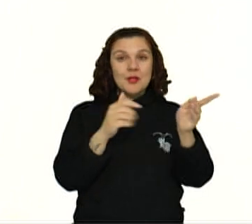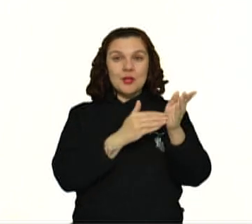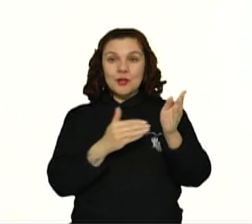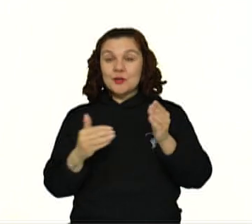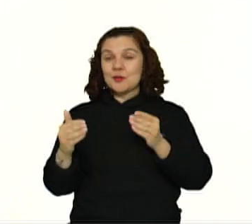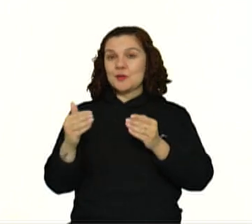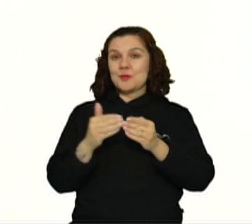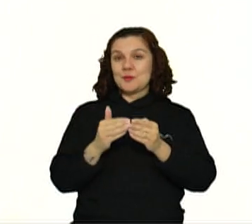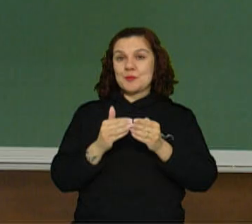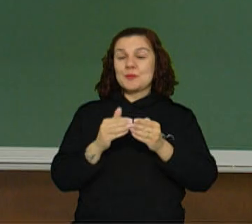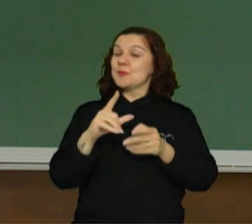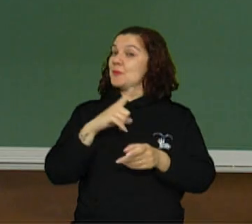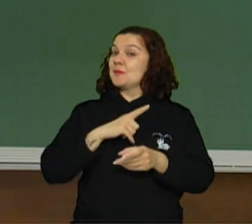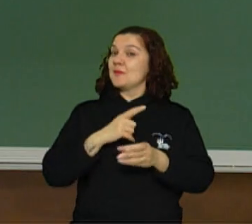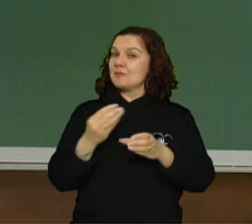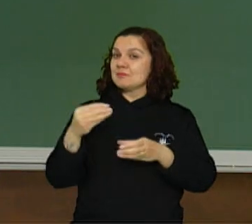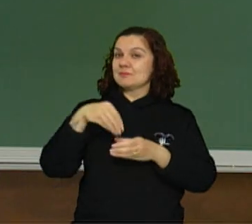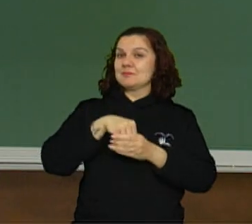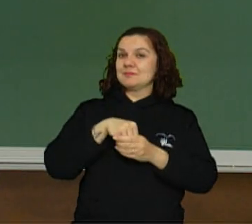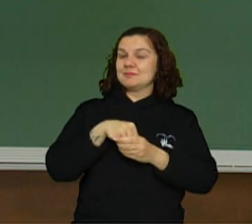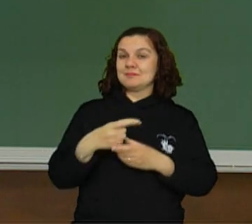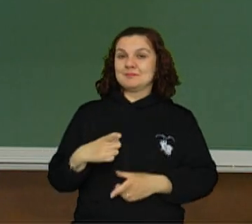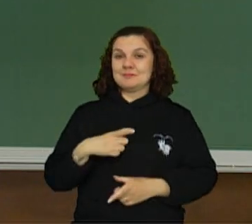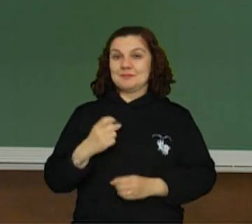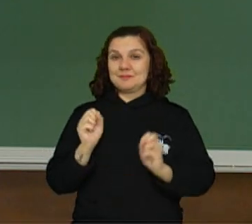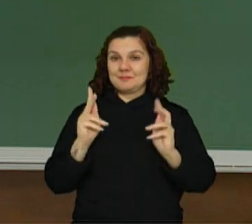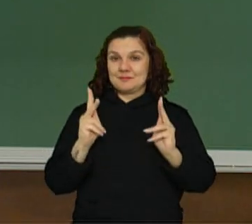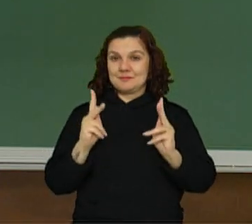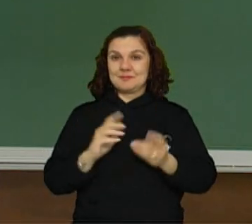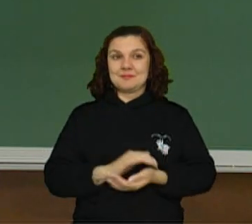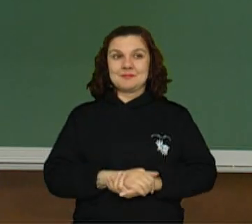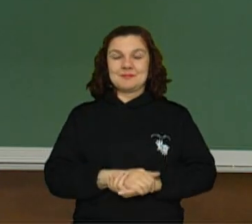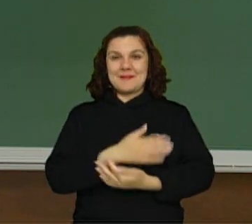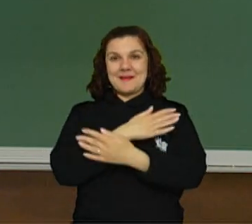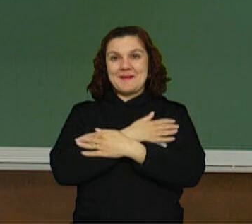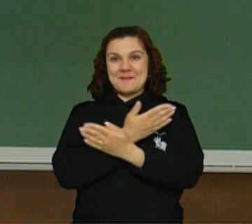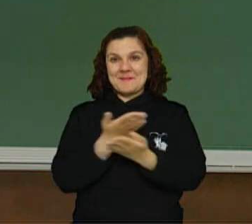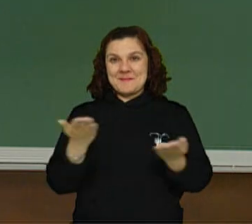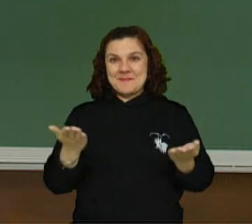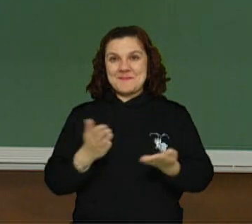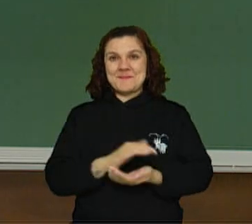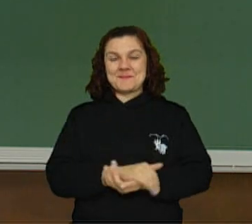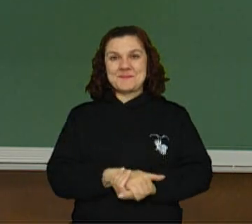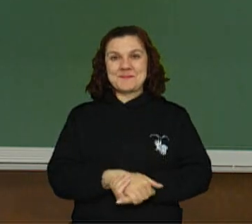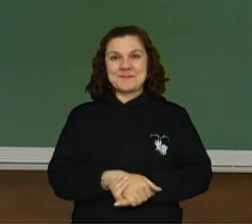tudo o que esses termos possuem, ok? Abraços!